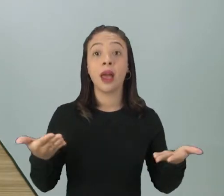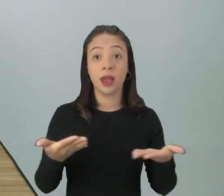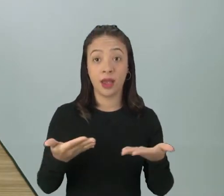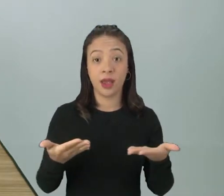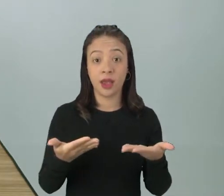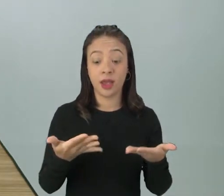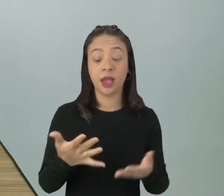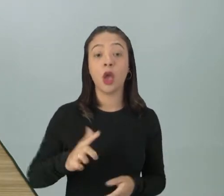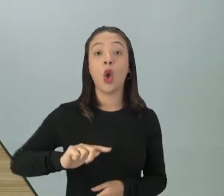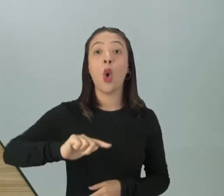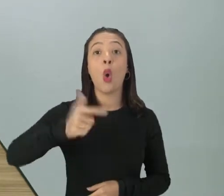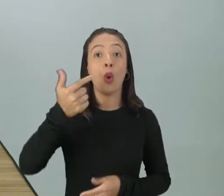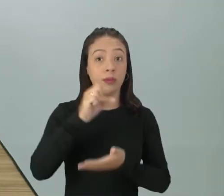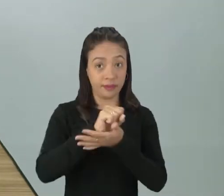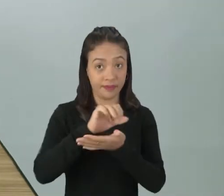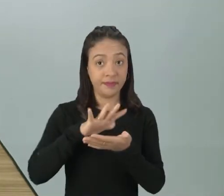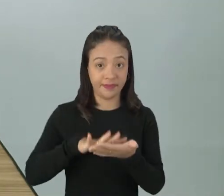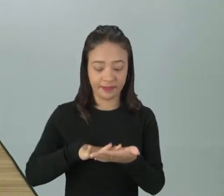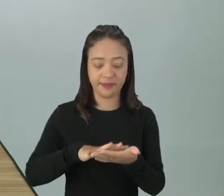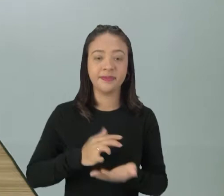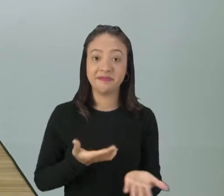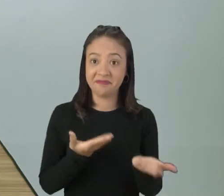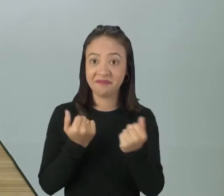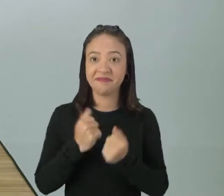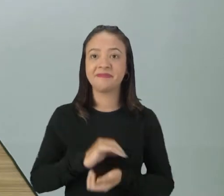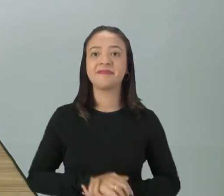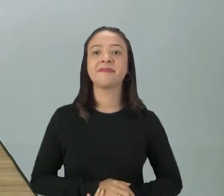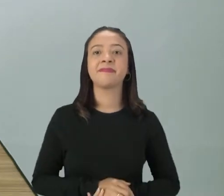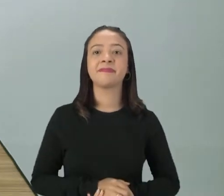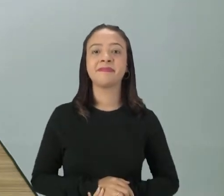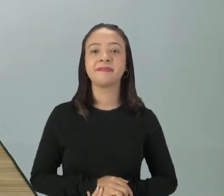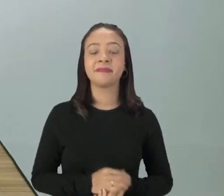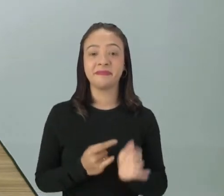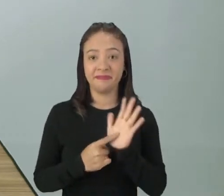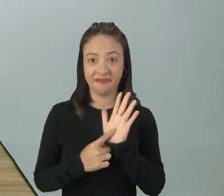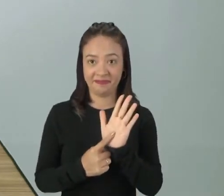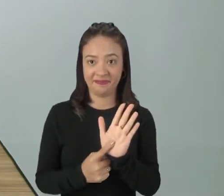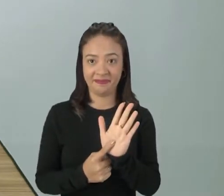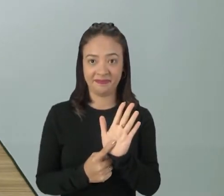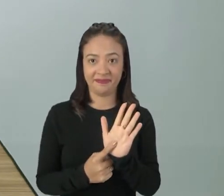próxima atividade. Vamos lá. Vou passar aqui a folha.